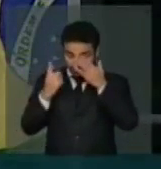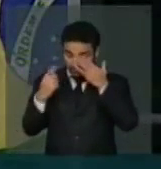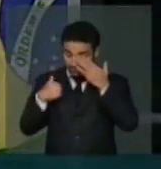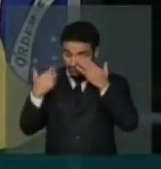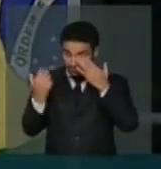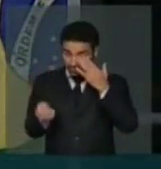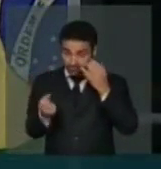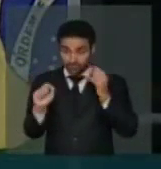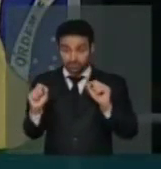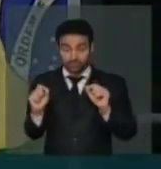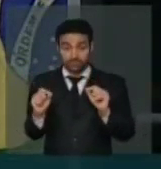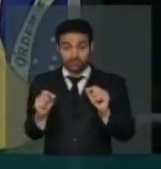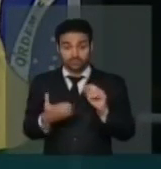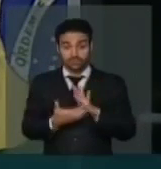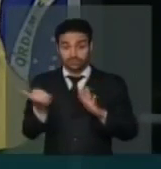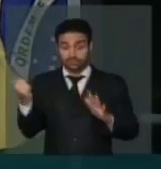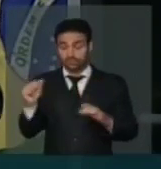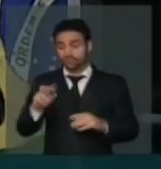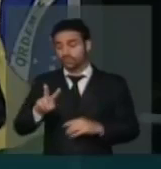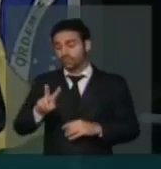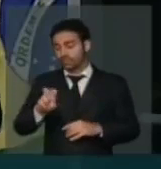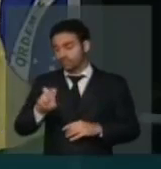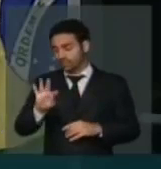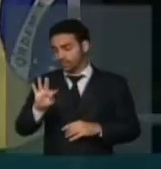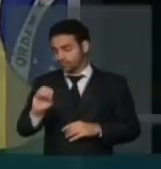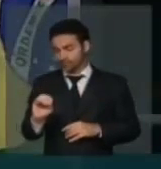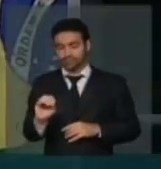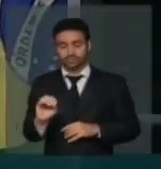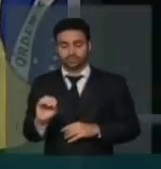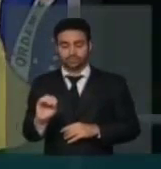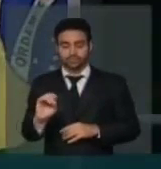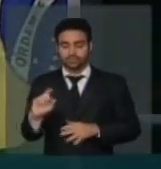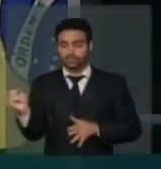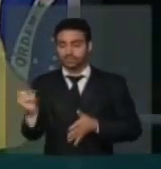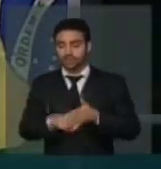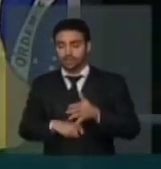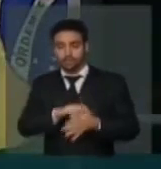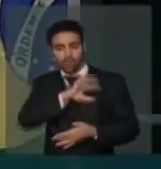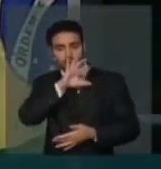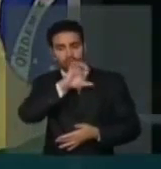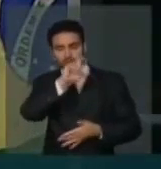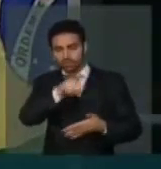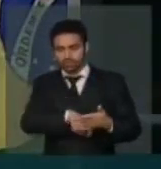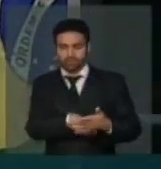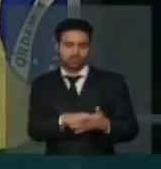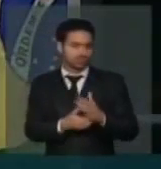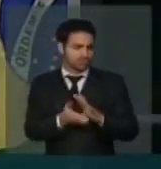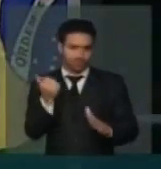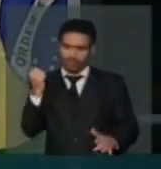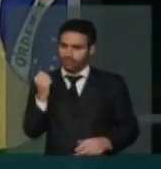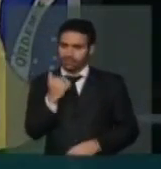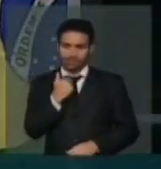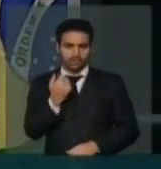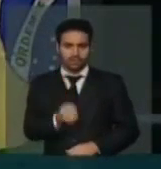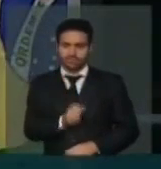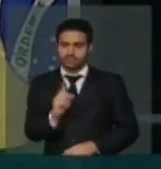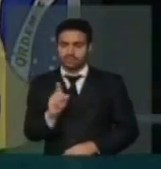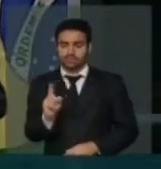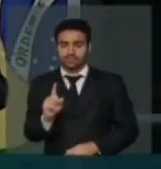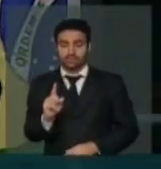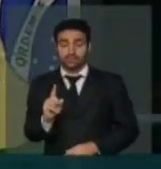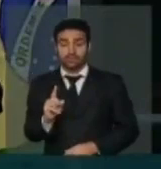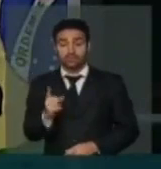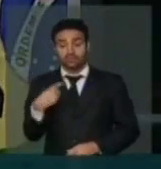vamos derrubar o veto do imposto de renda para que possamos